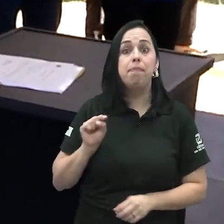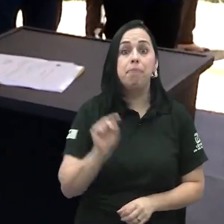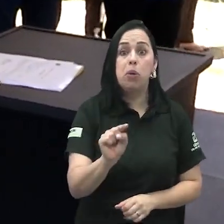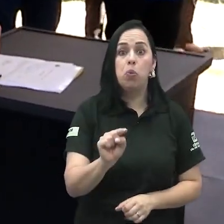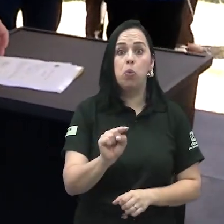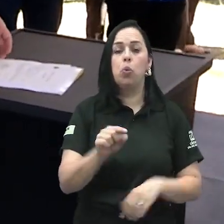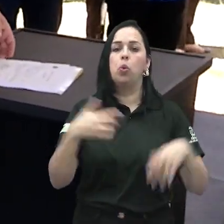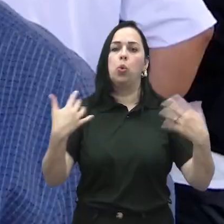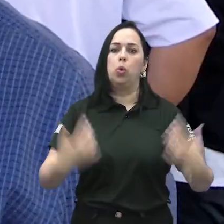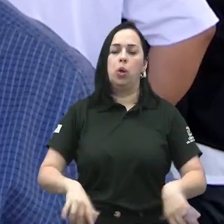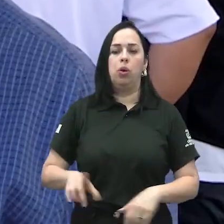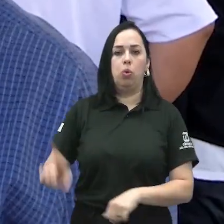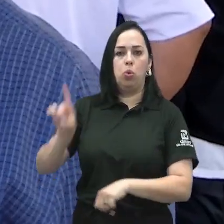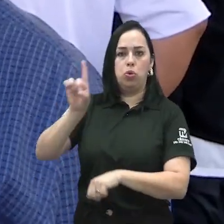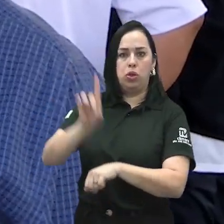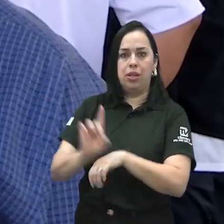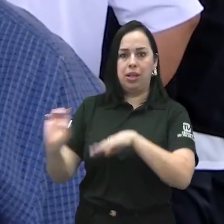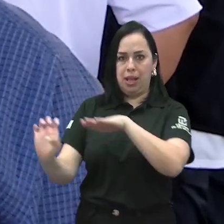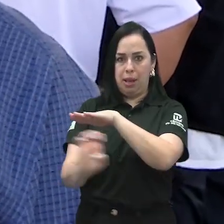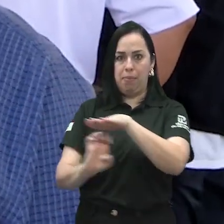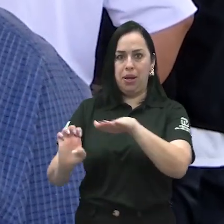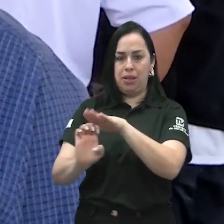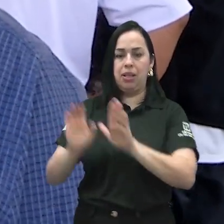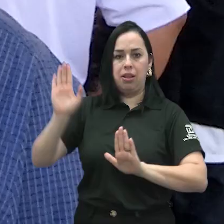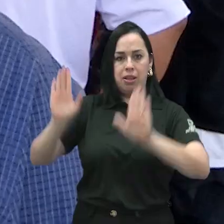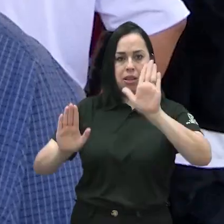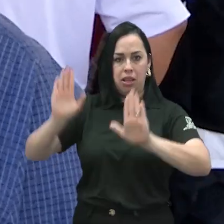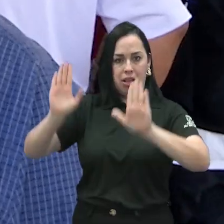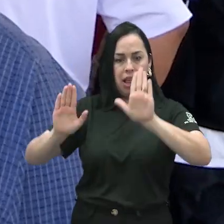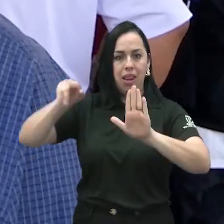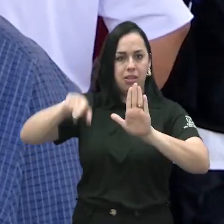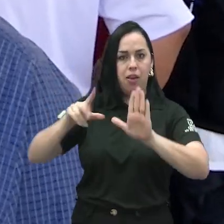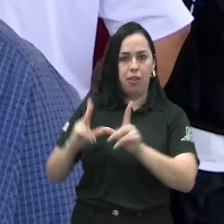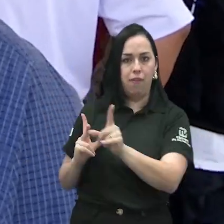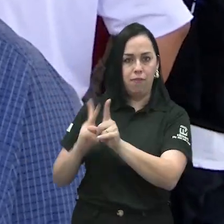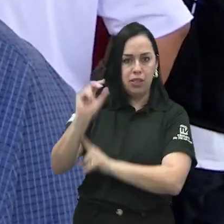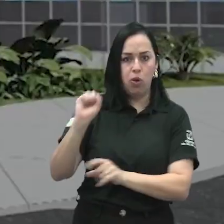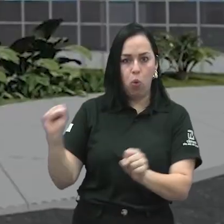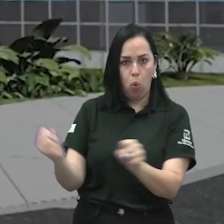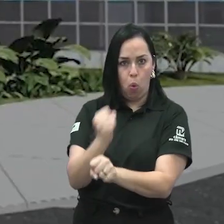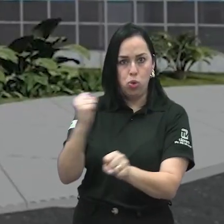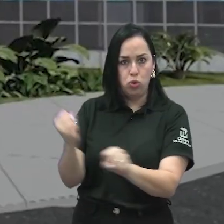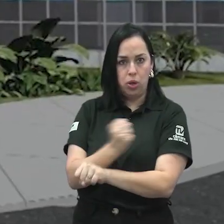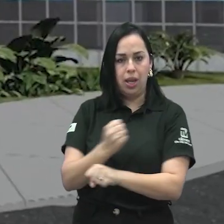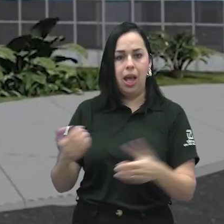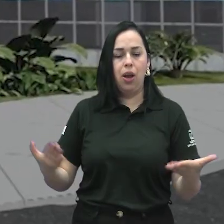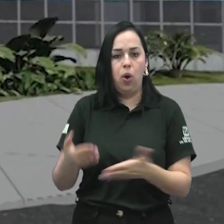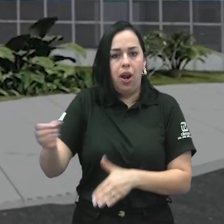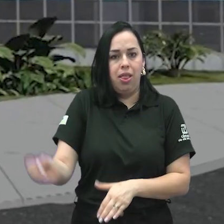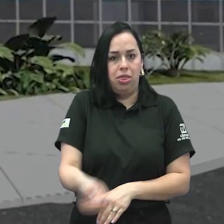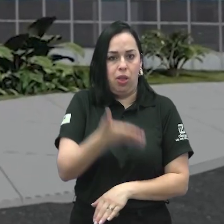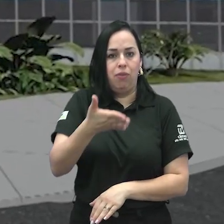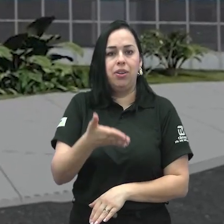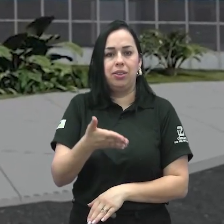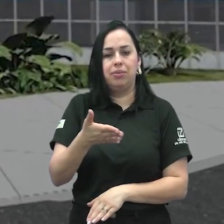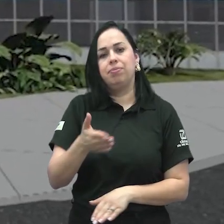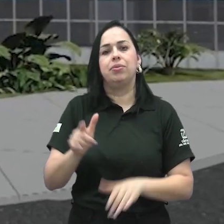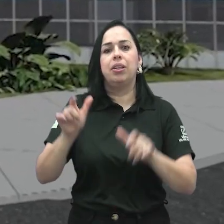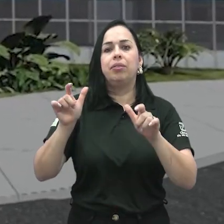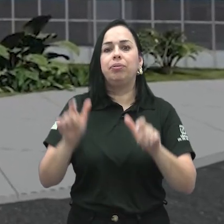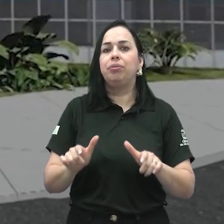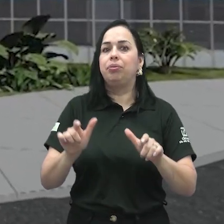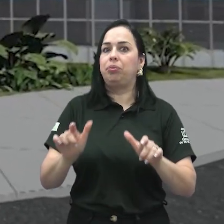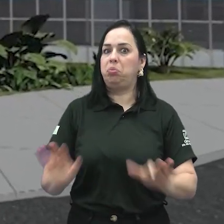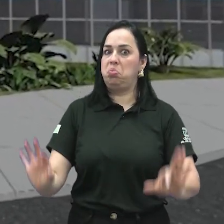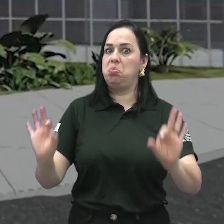quadrados de instalações. Segundo o diretor da empresa responsável pela construção, a nova maternidade da cidade vai